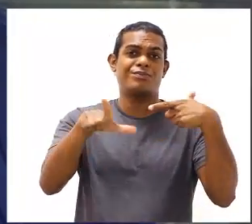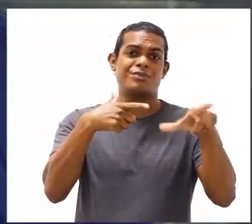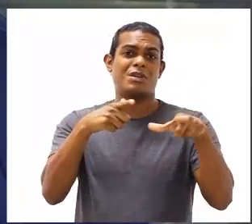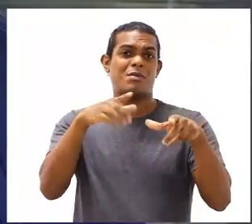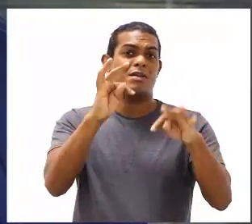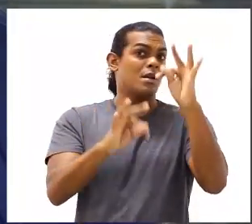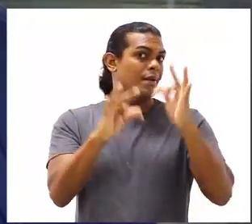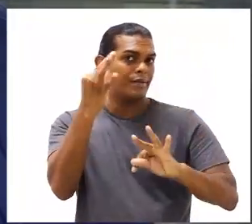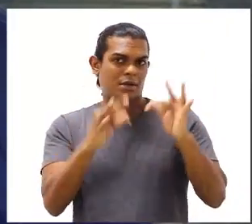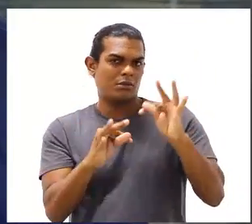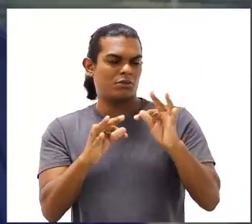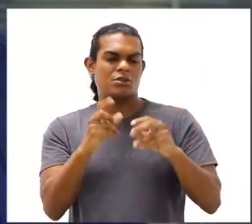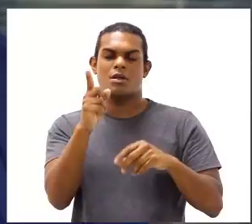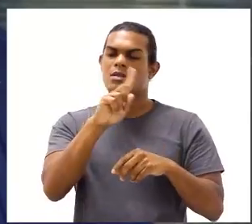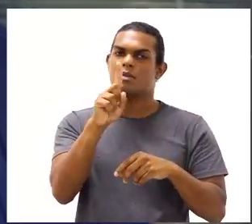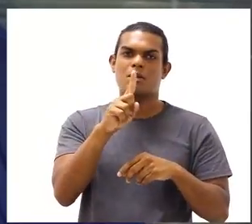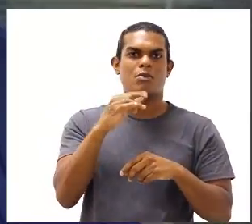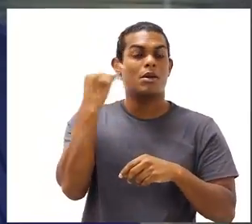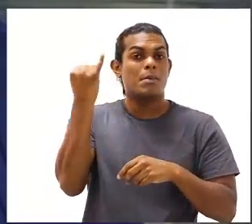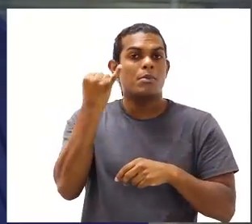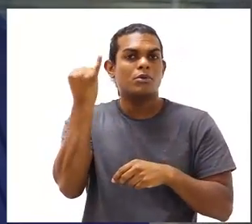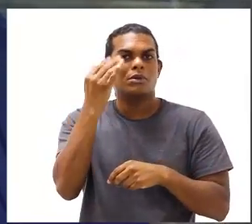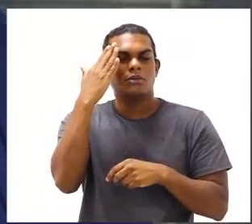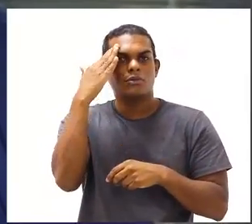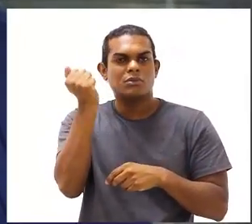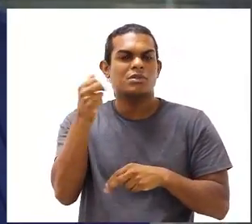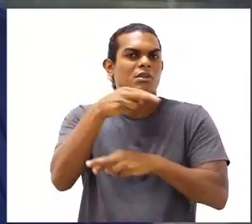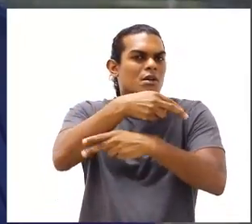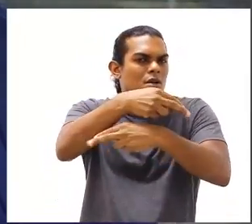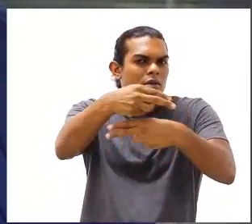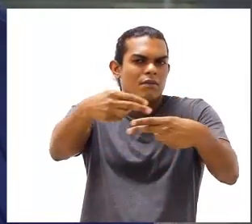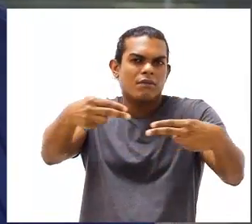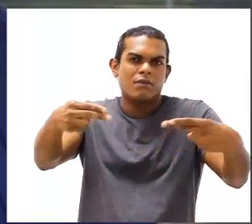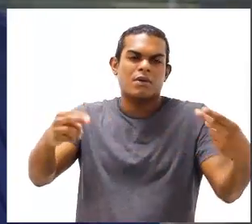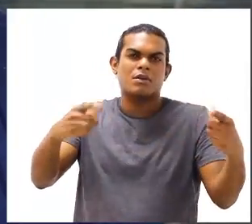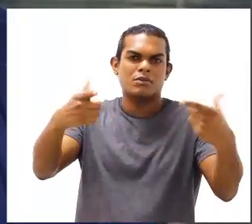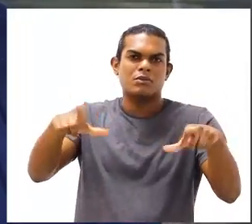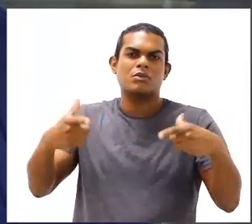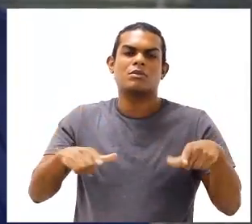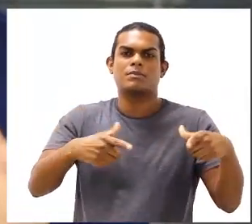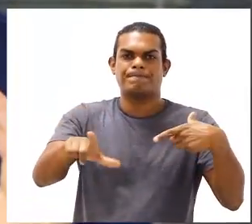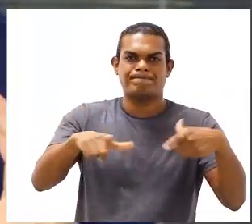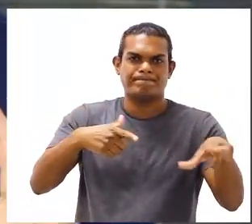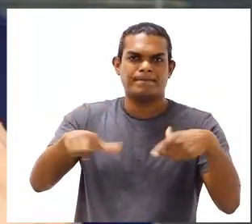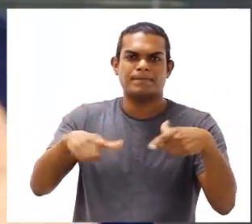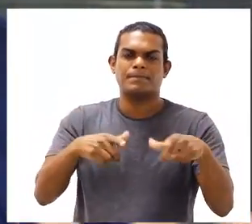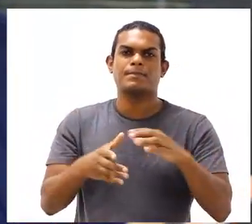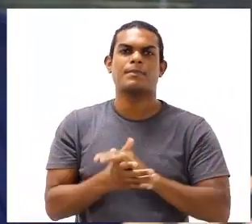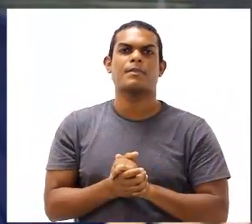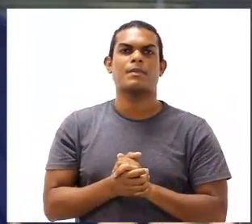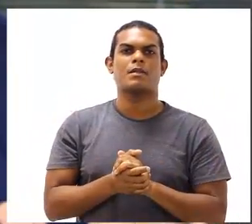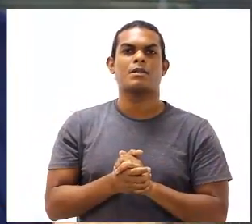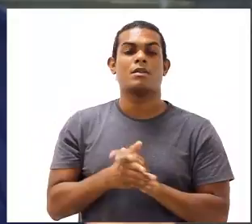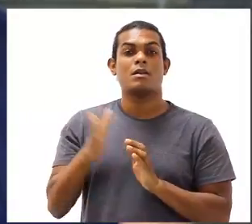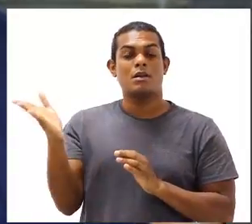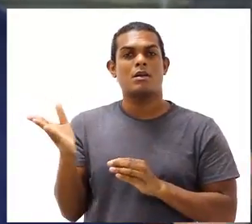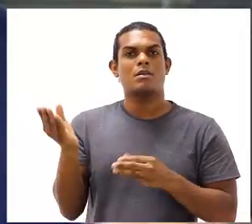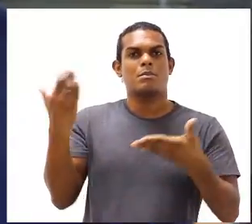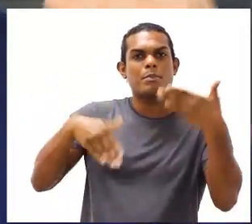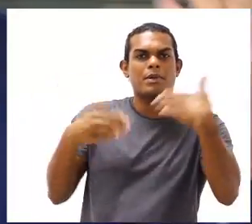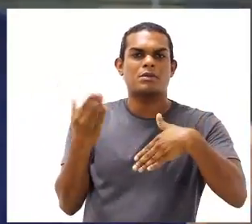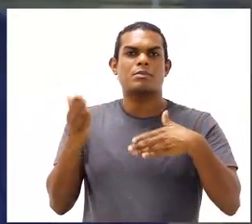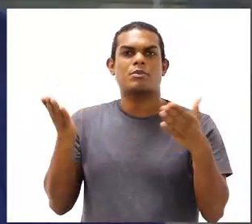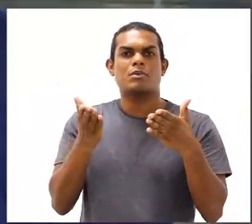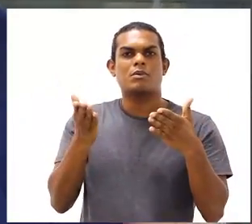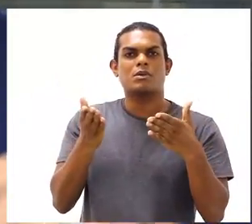tecnologia. Eu, por exemplo, agora participei de uma banca, um doutorado no Centro de Informática, onde o tema era